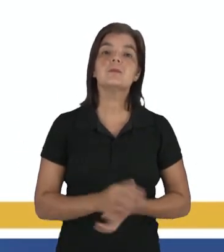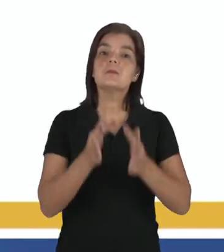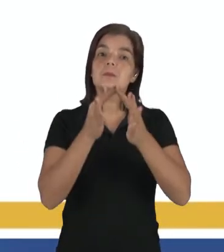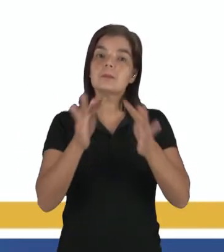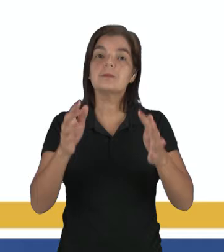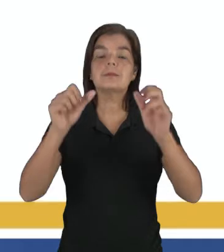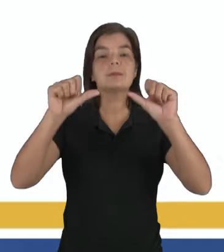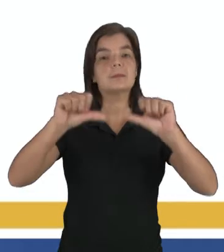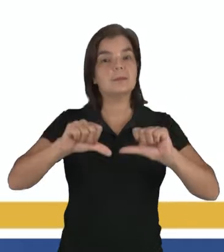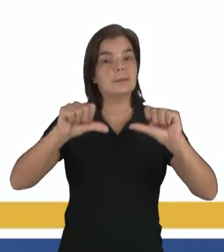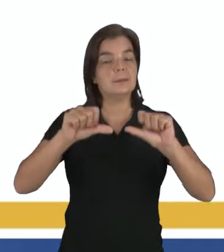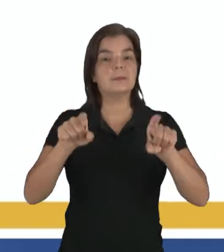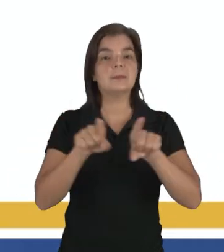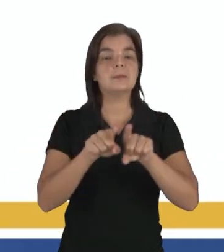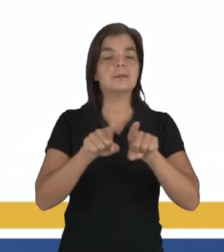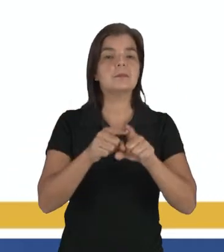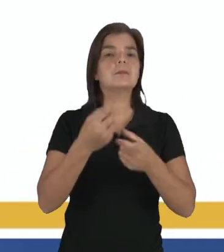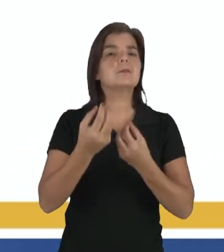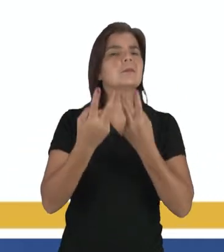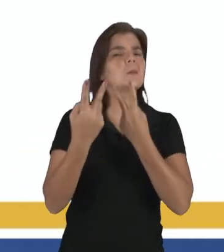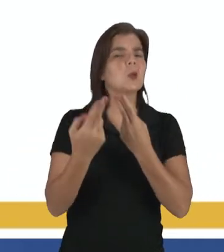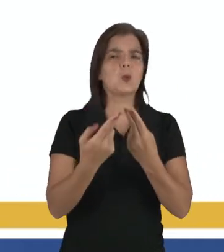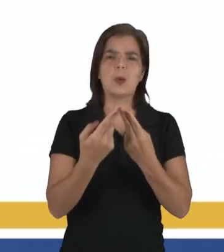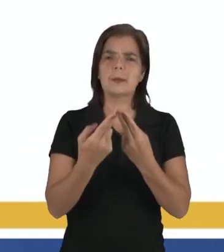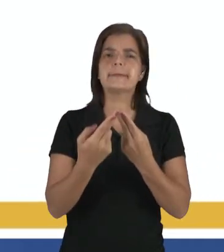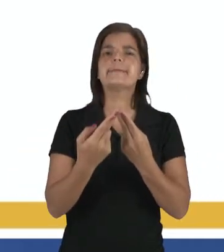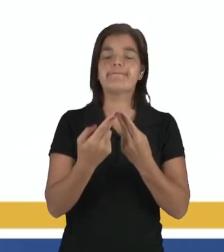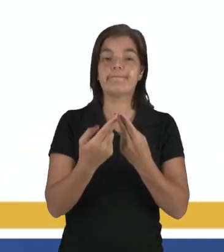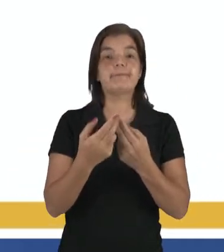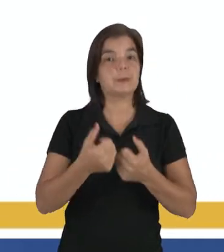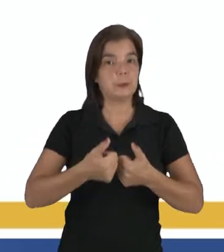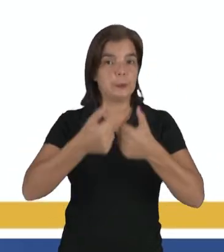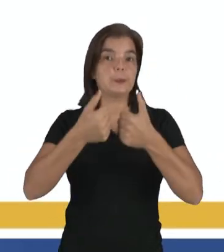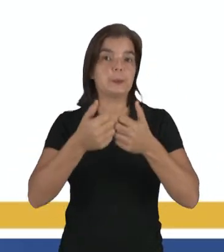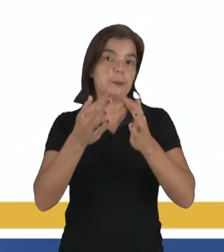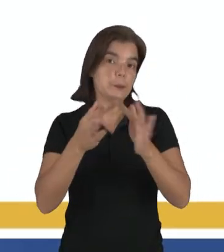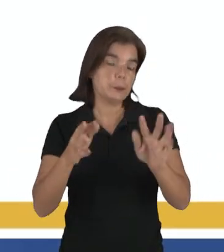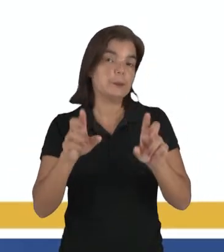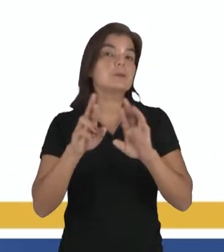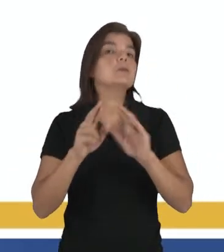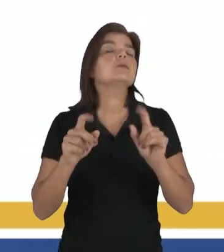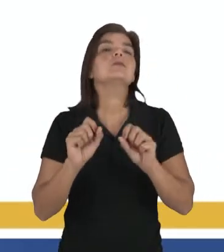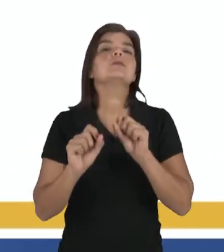Formas negativas, pessoal, é quase a mesma coisa da positiva.